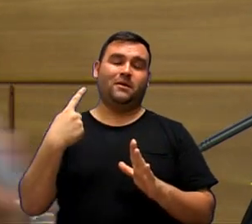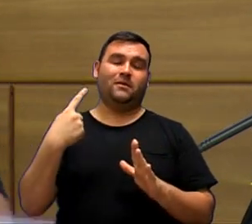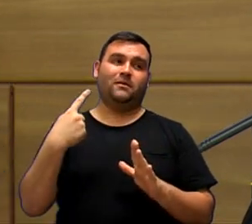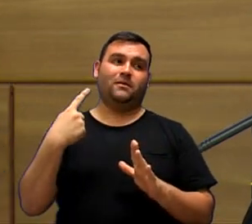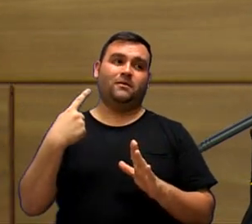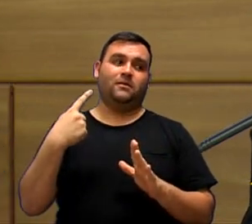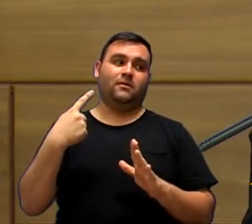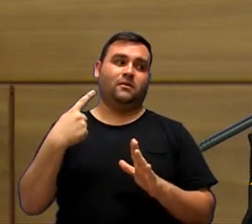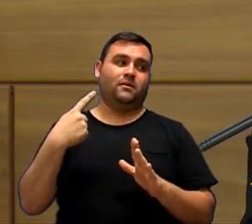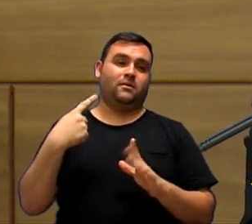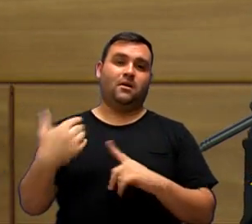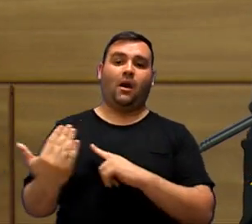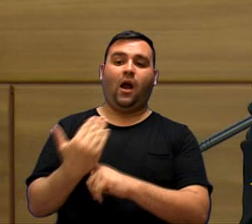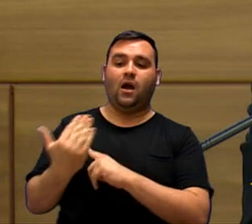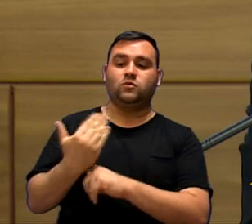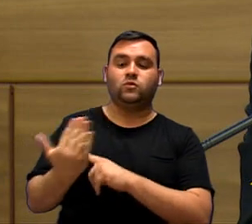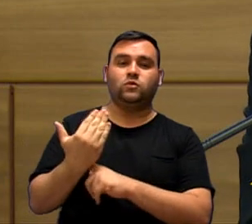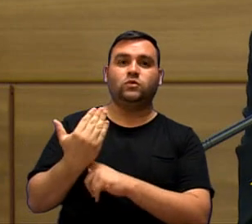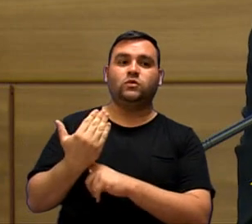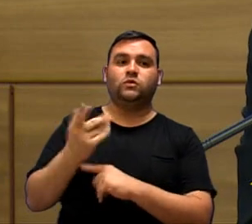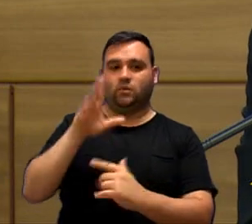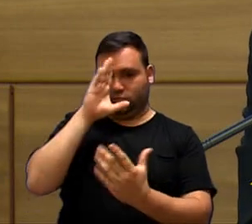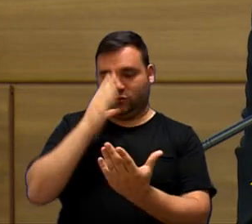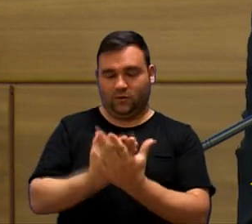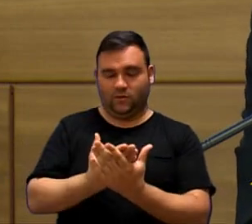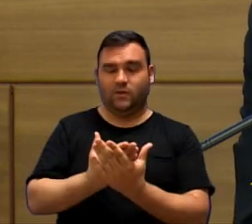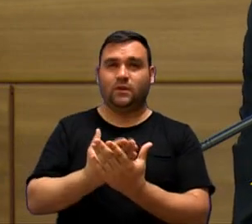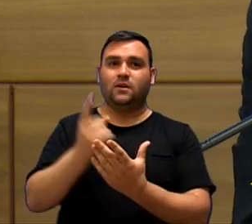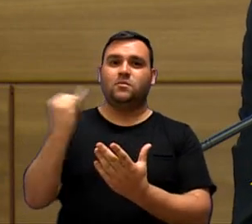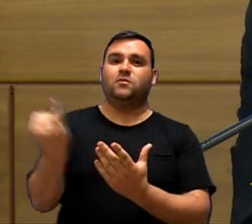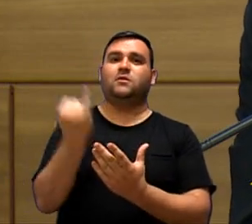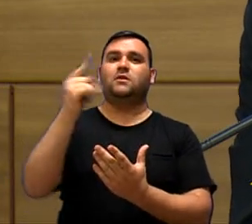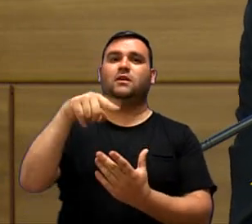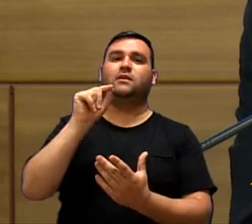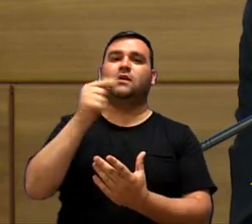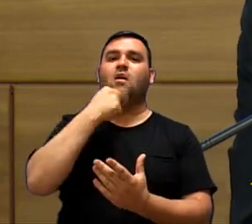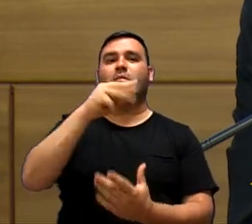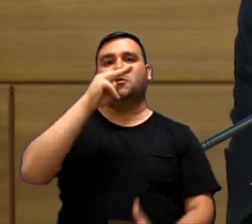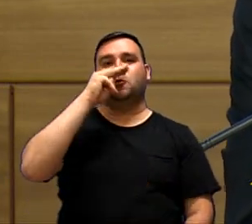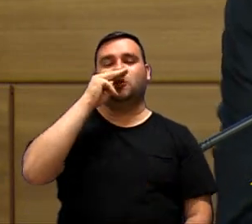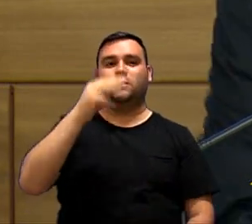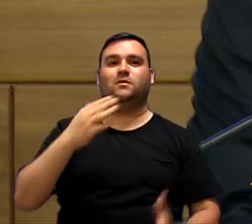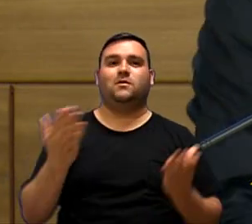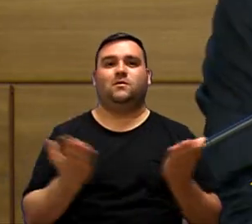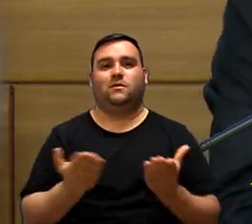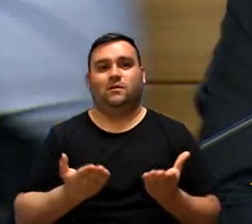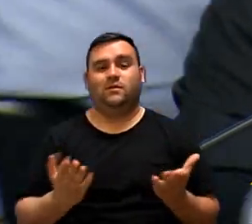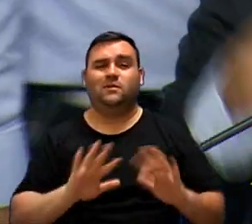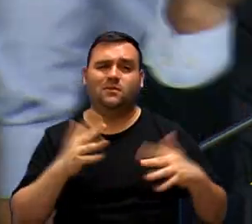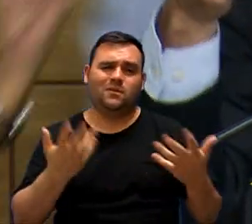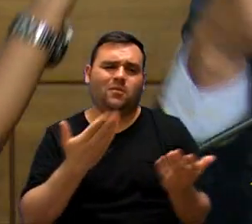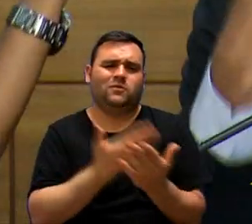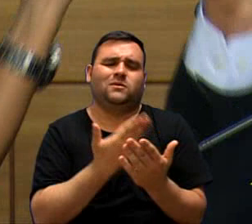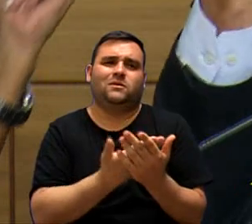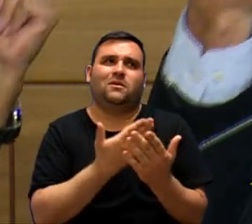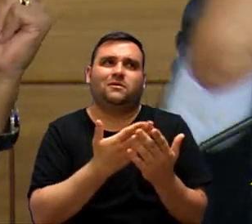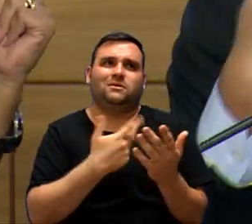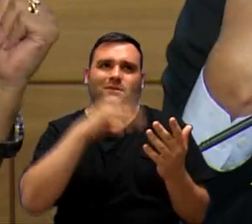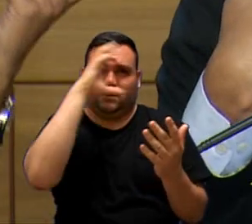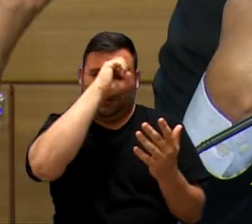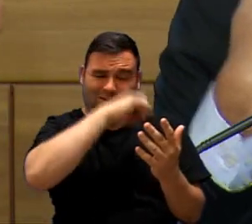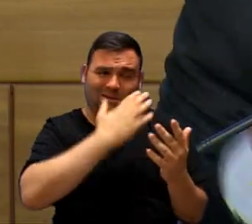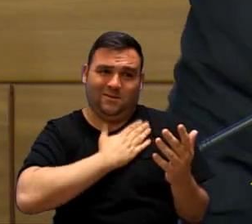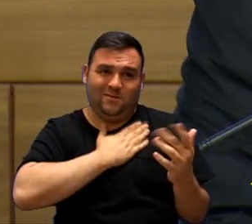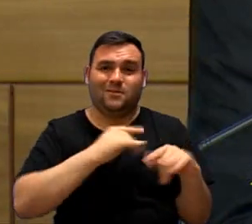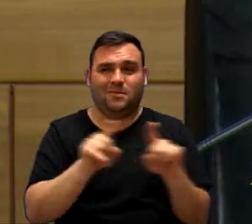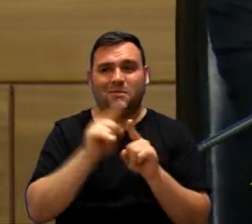meu primeiro assistente com cargo de confiança importante era o vereador Martinez hoje. Então, a escola foi boa, tanto para ele